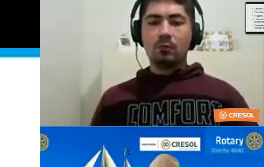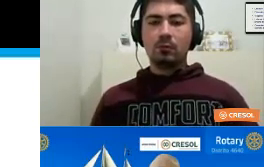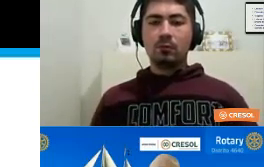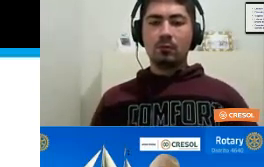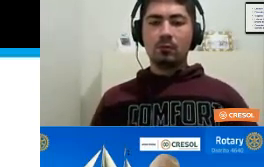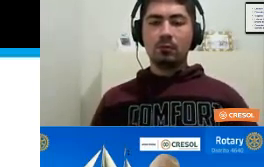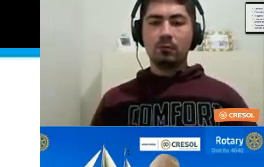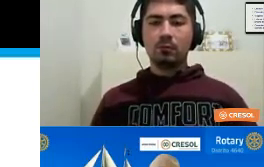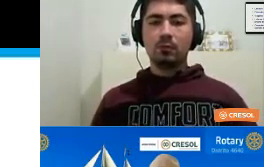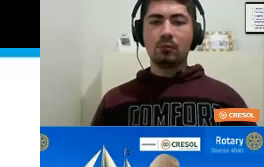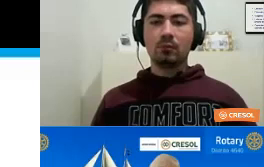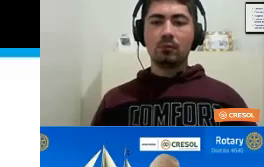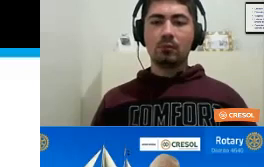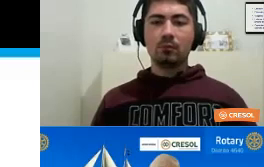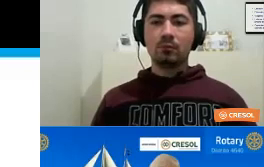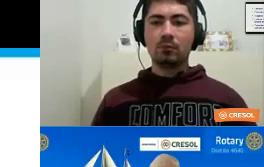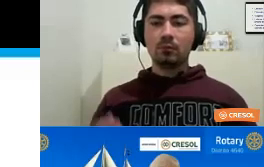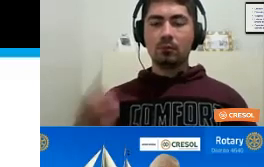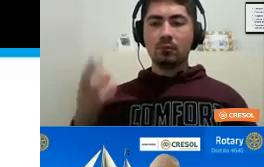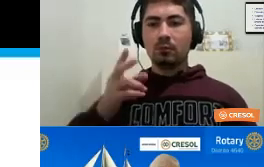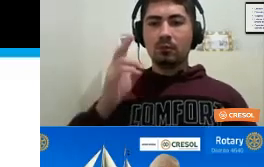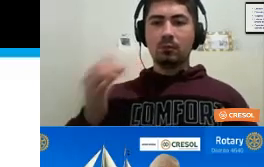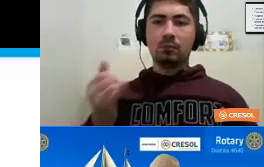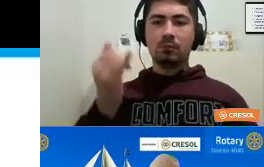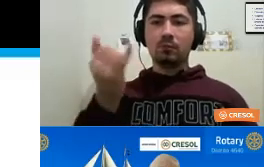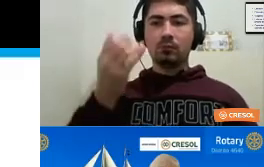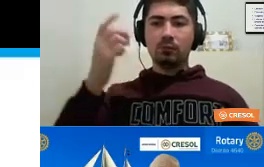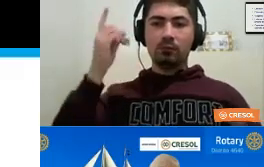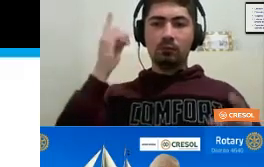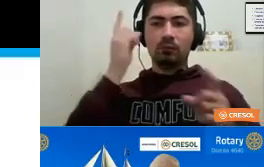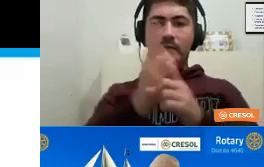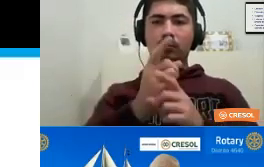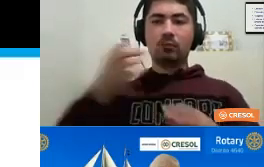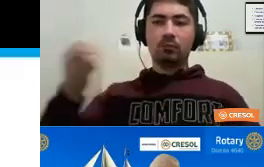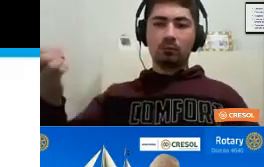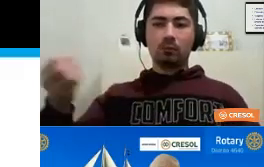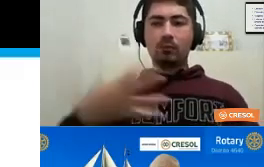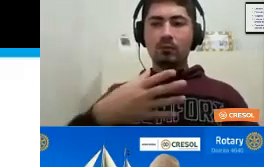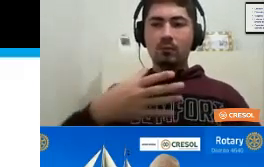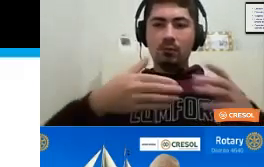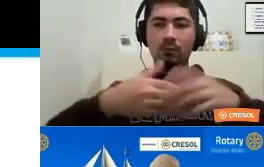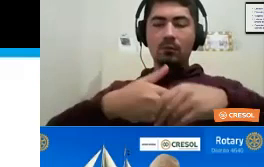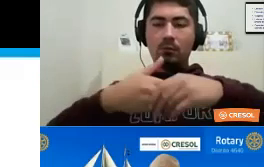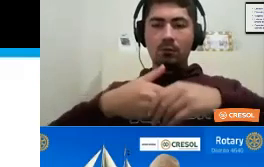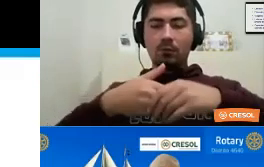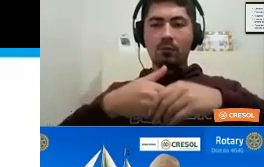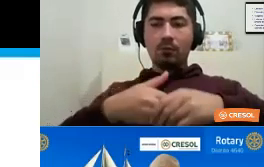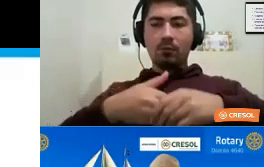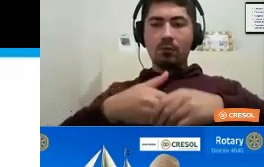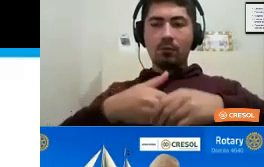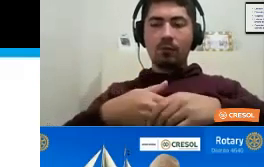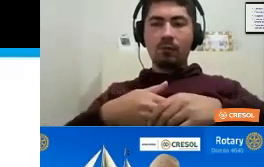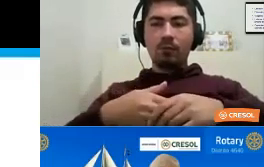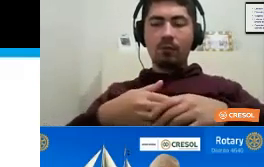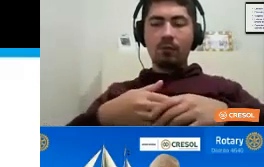encontrar novos parceiros e todos a possibilidade, a responsabilidade do parceiro não